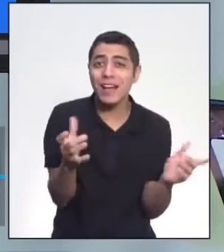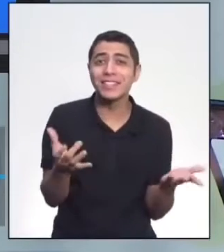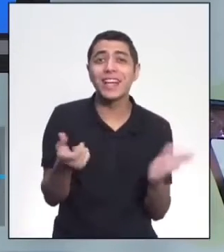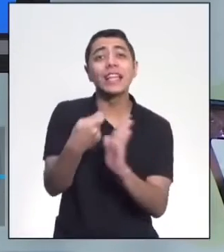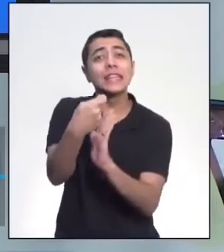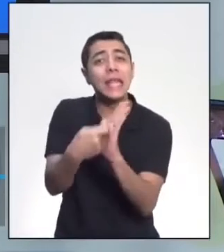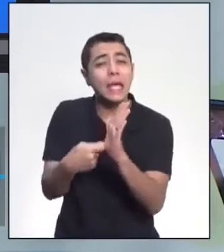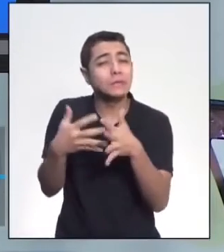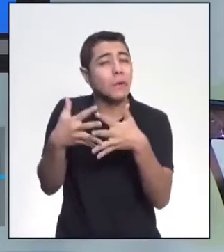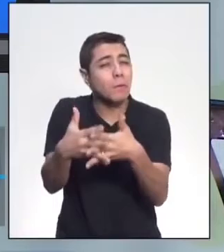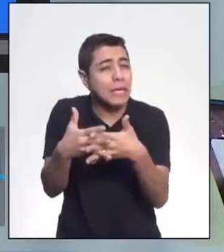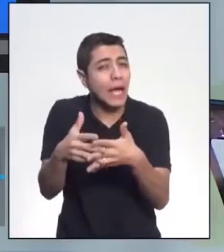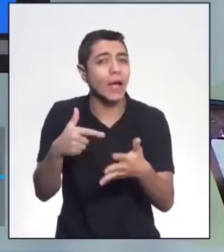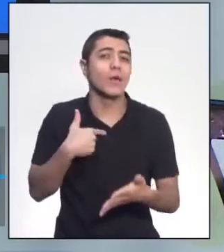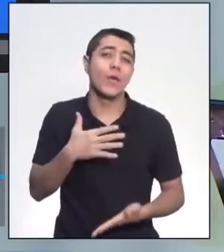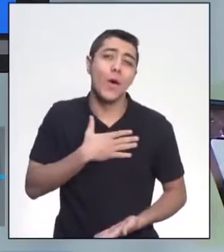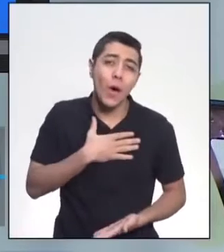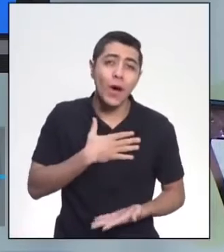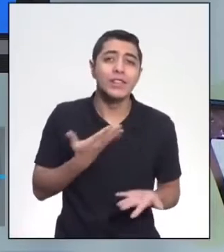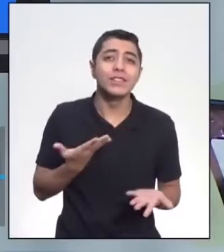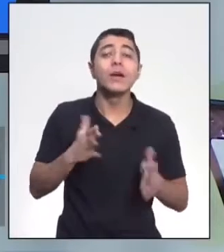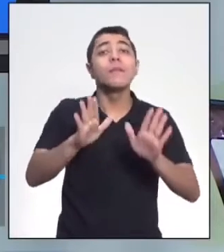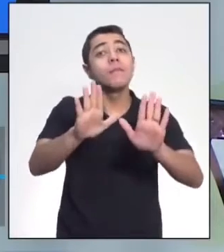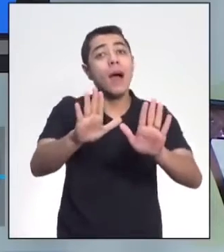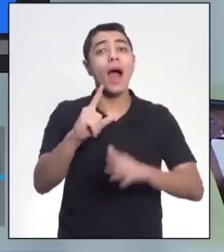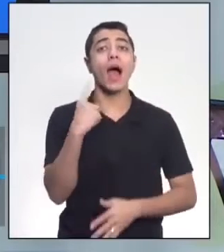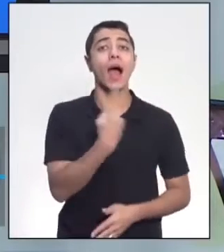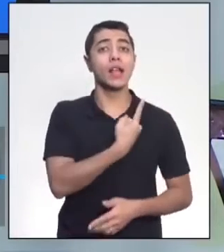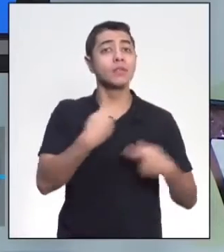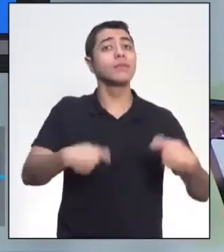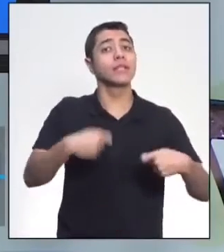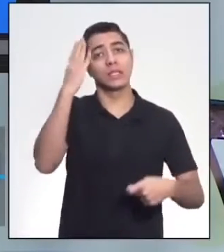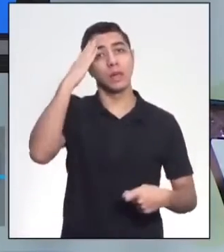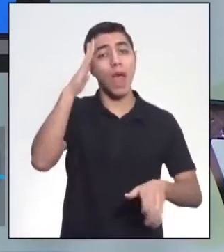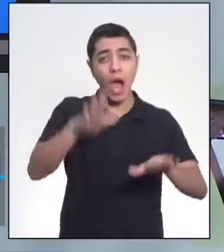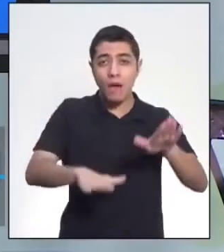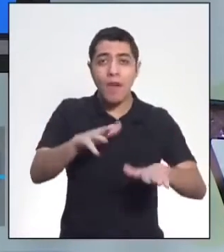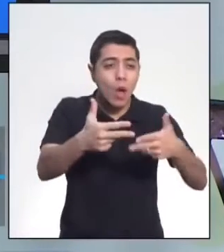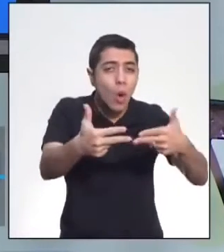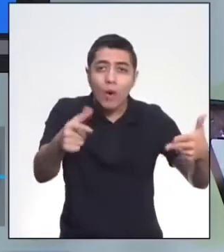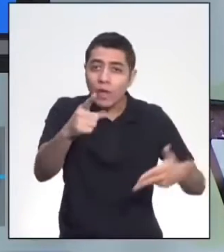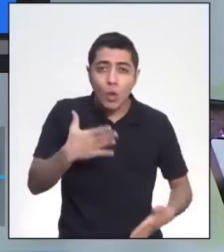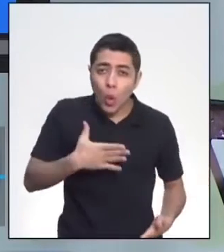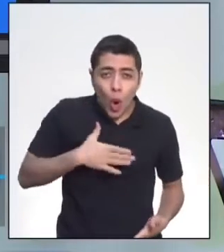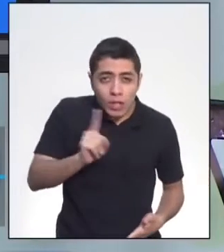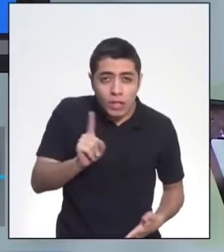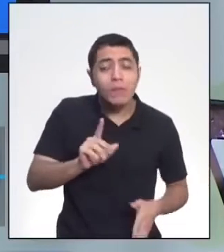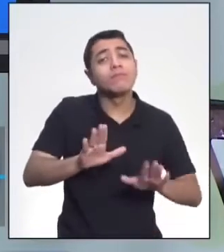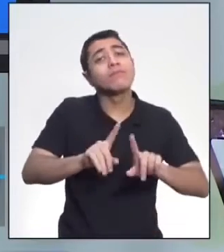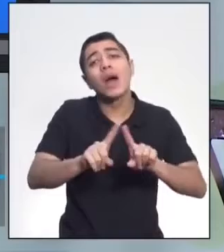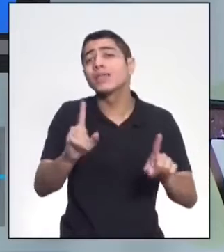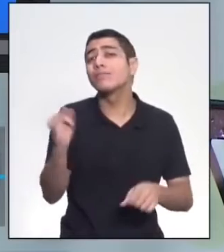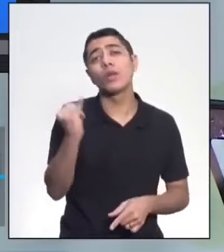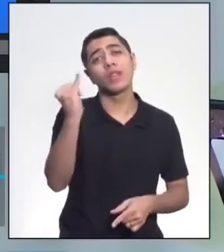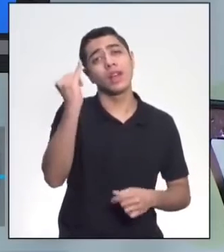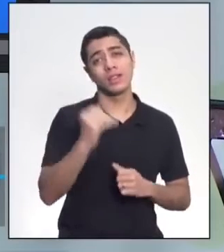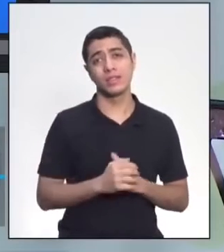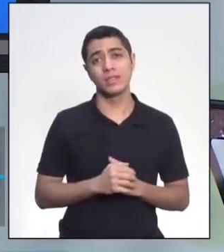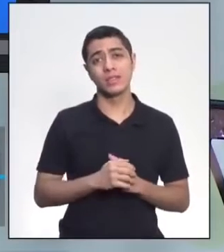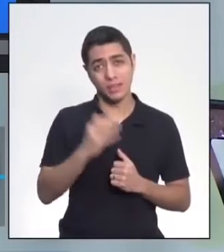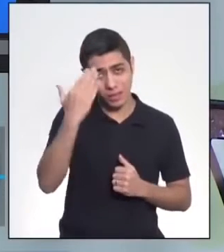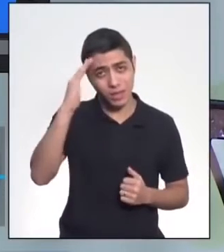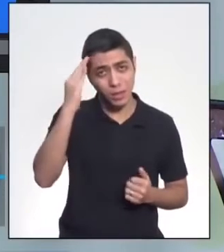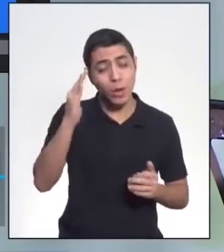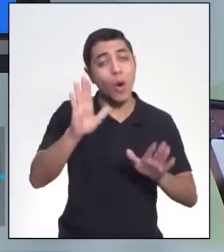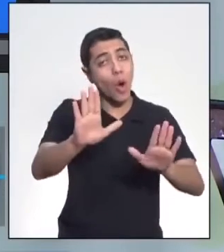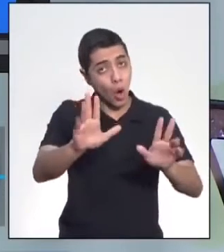complicados, né? Mas a gente tem que ver que, mesmo não gostando de algumas coisas, são importantes para nós. né? Muito Aliás, bem. gramática não